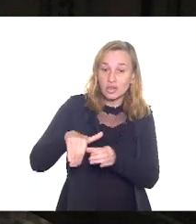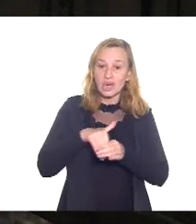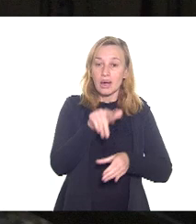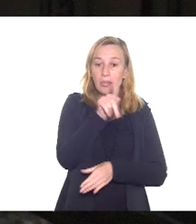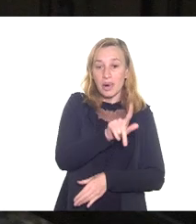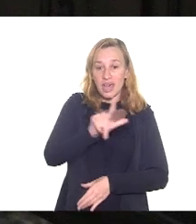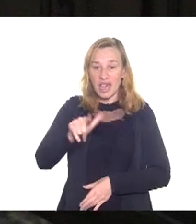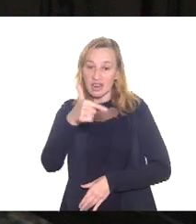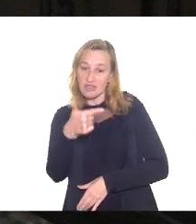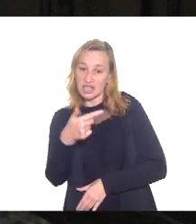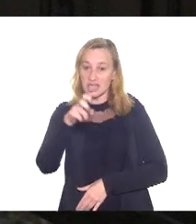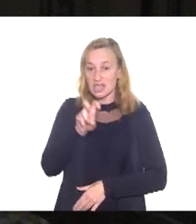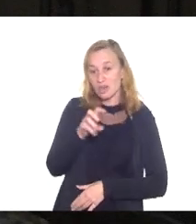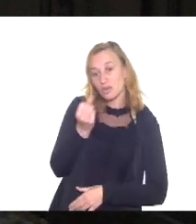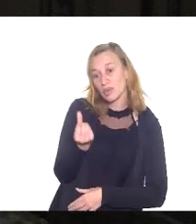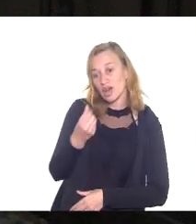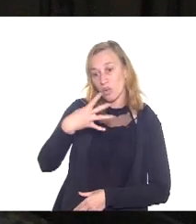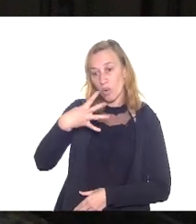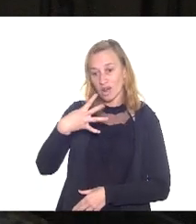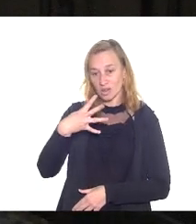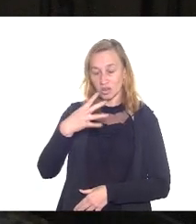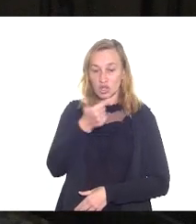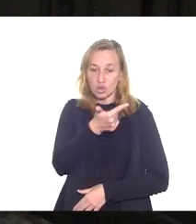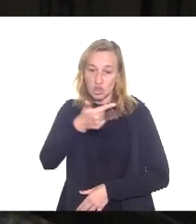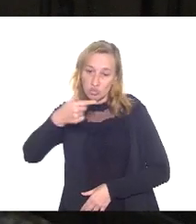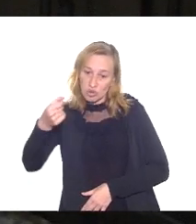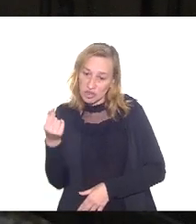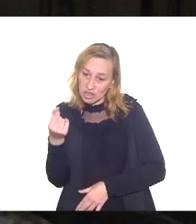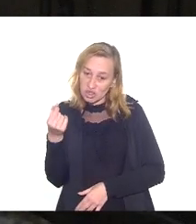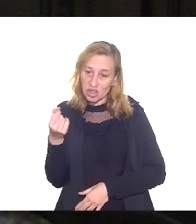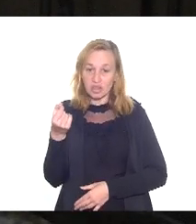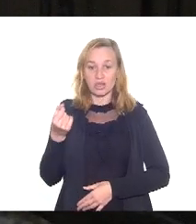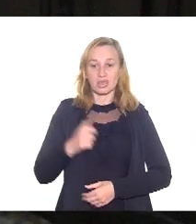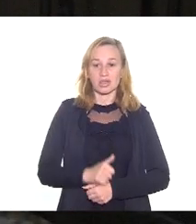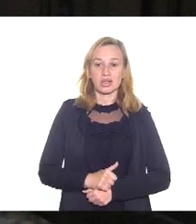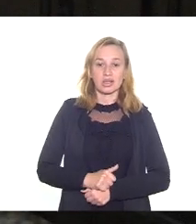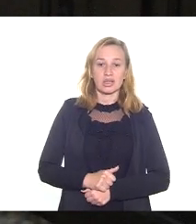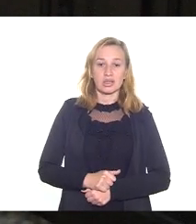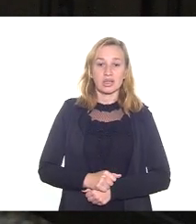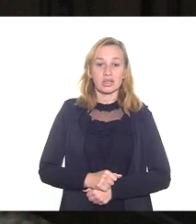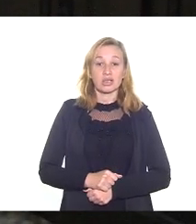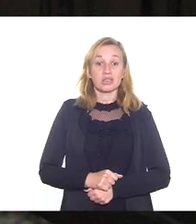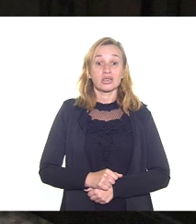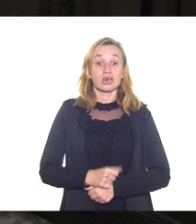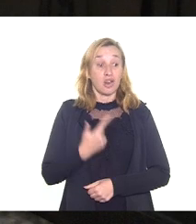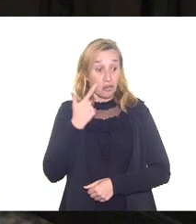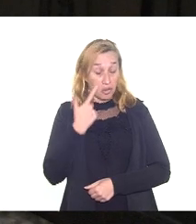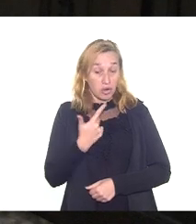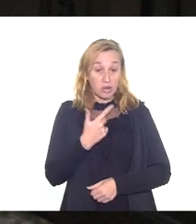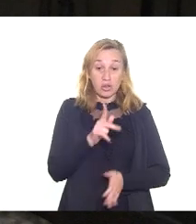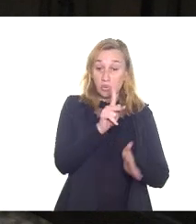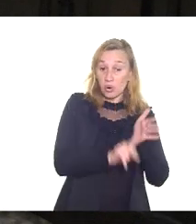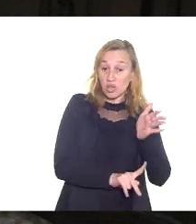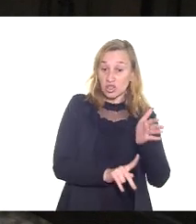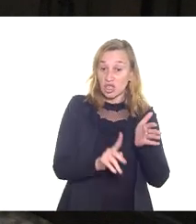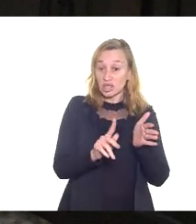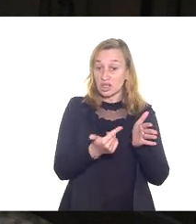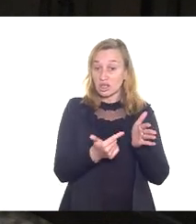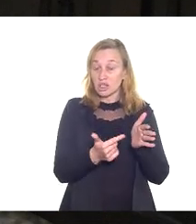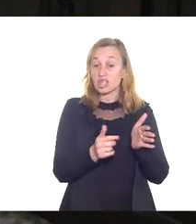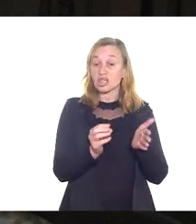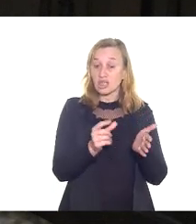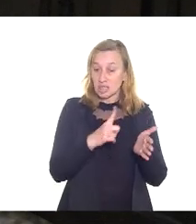PL 2564 de 2020, visto que o projeto corrige uma injustiça